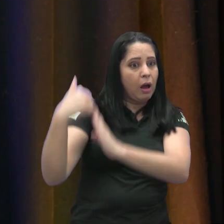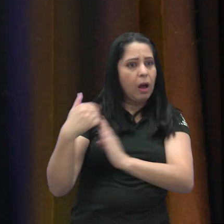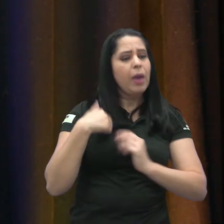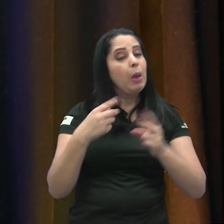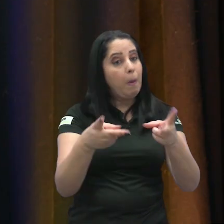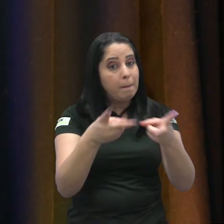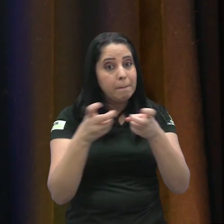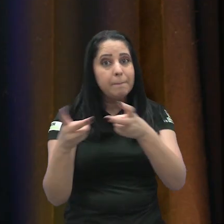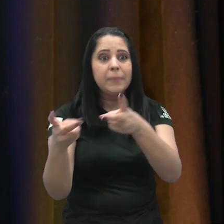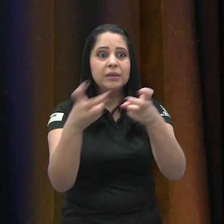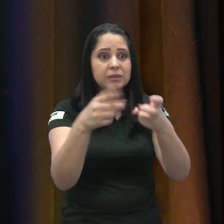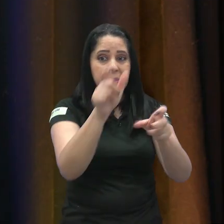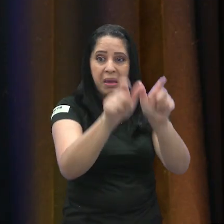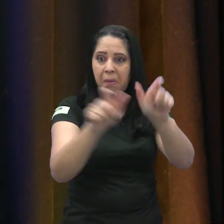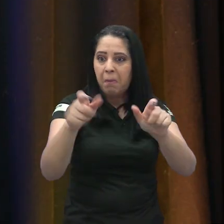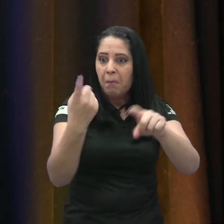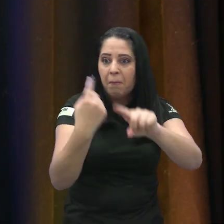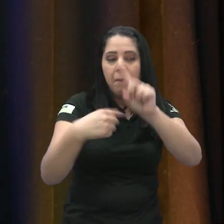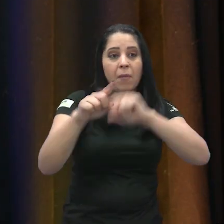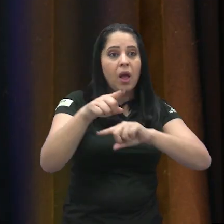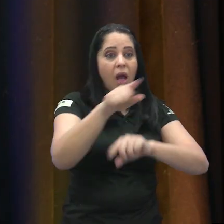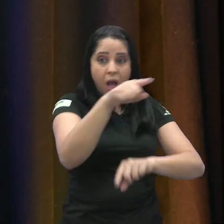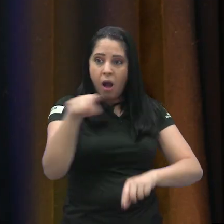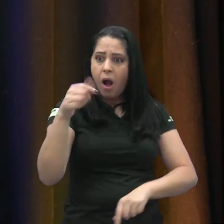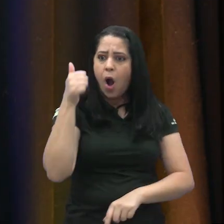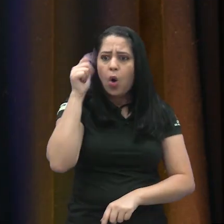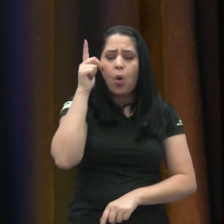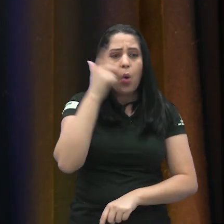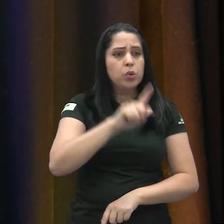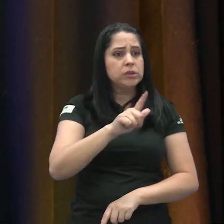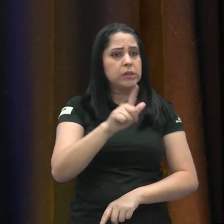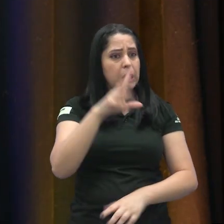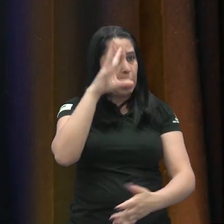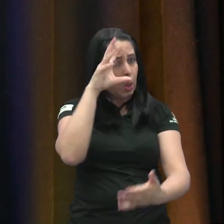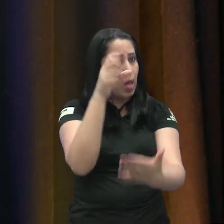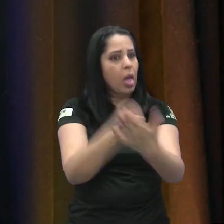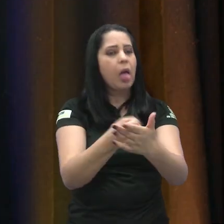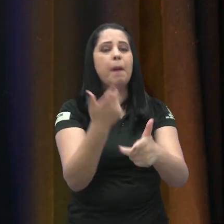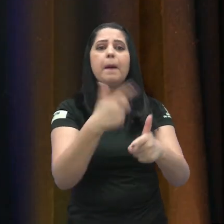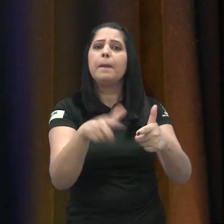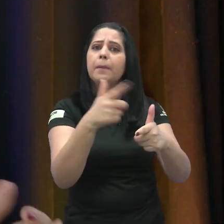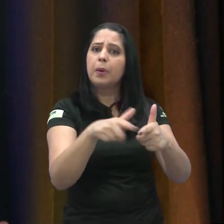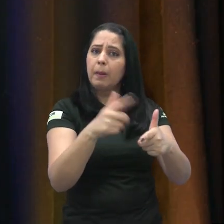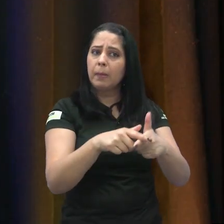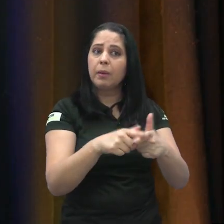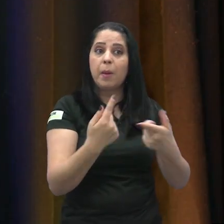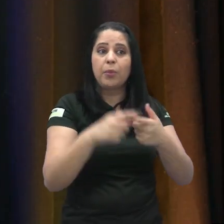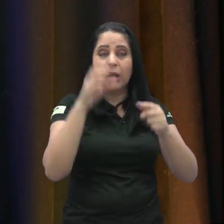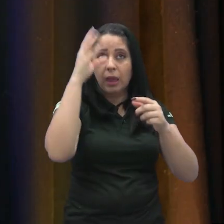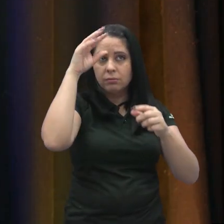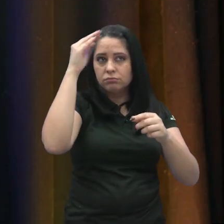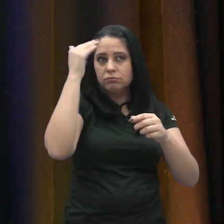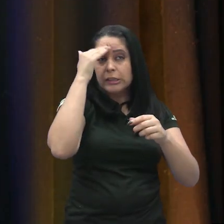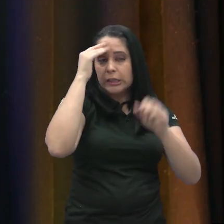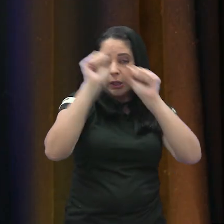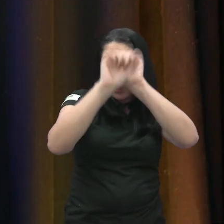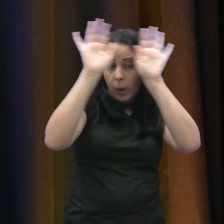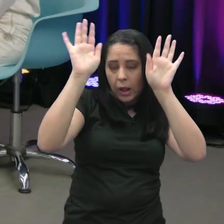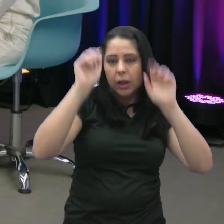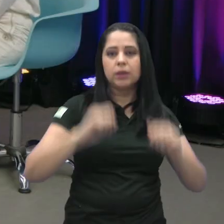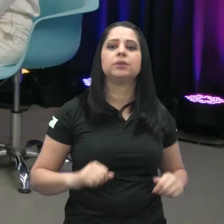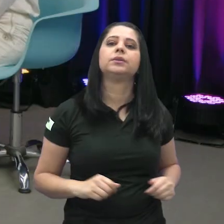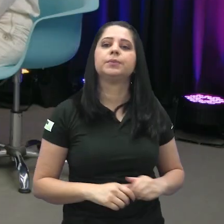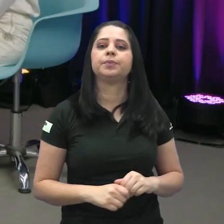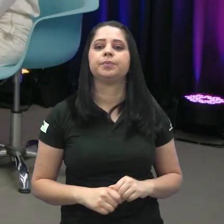já tinham construído, ou então conseguindo tomar decisões importantes e difíceis, tendo clareza daquilo que elas realmente queriam. Muito